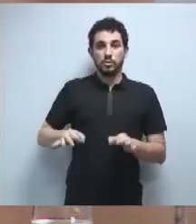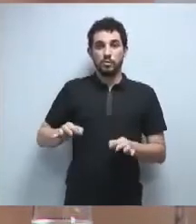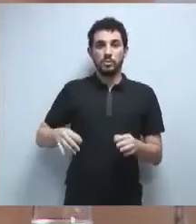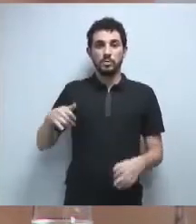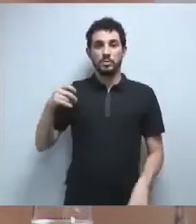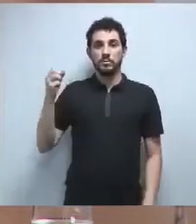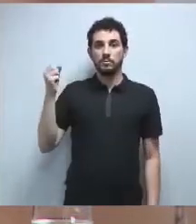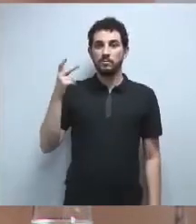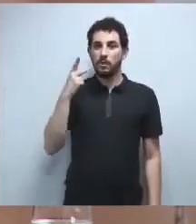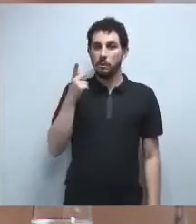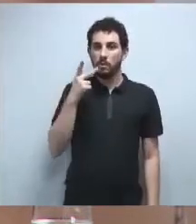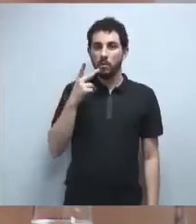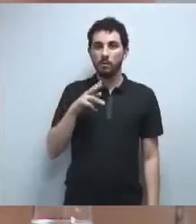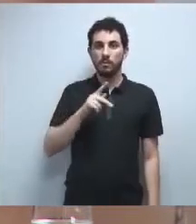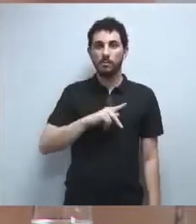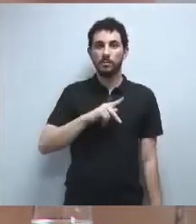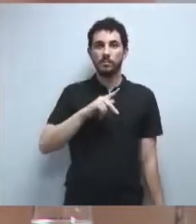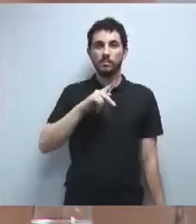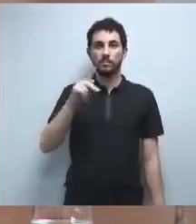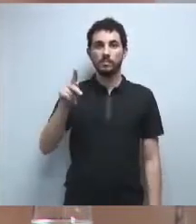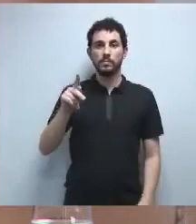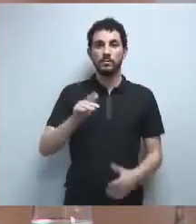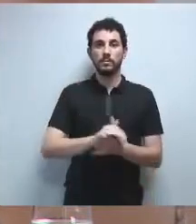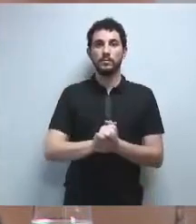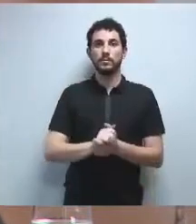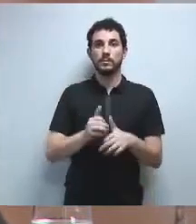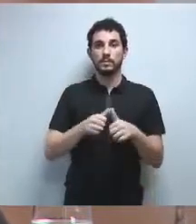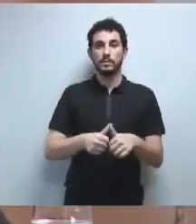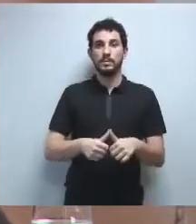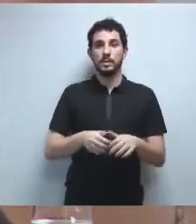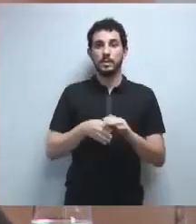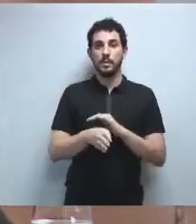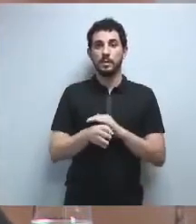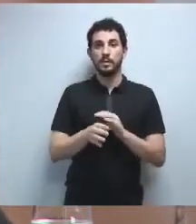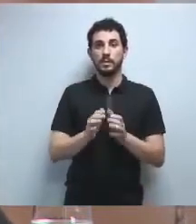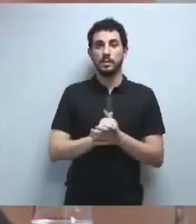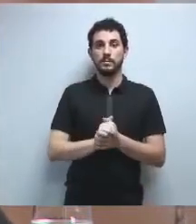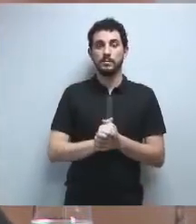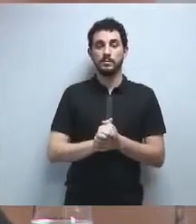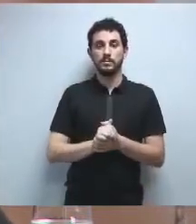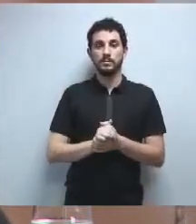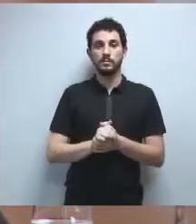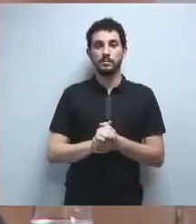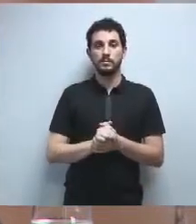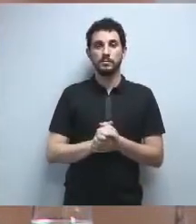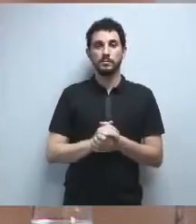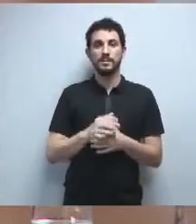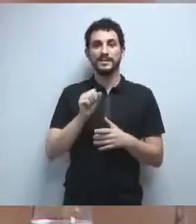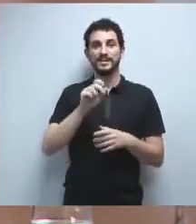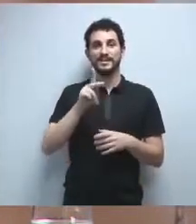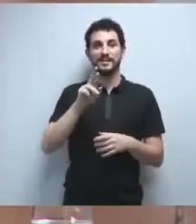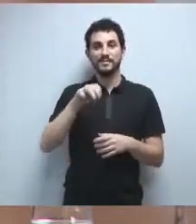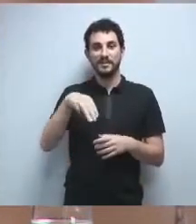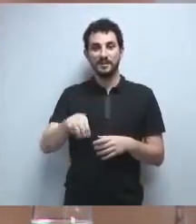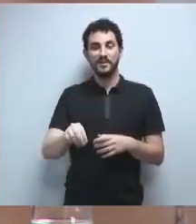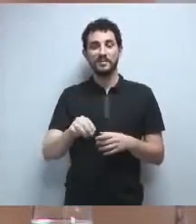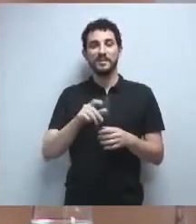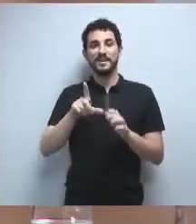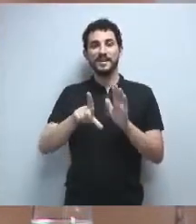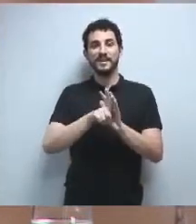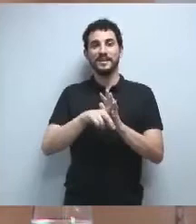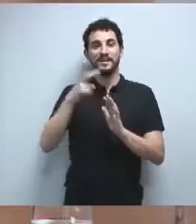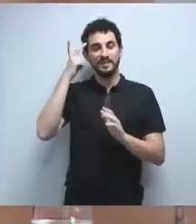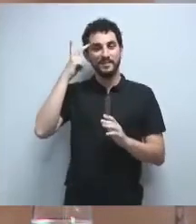o presidente da república está mandando sua entrar com uma representação de inconstitucionalidade no supremo com relação a essa lei